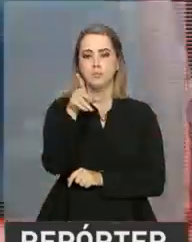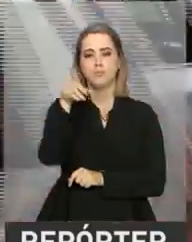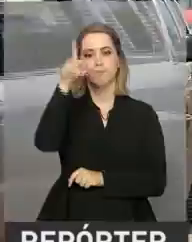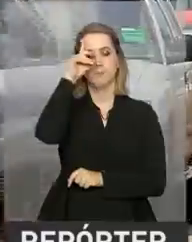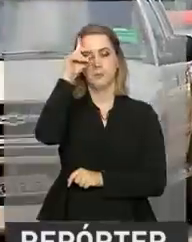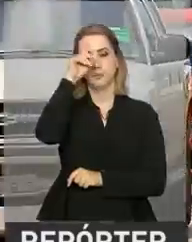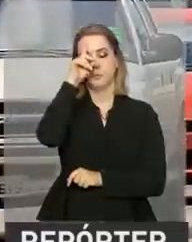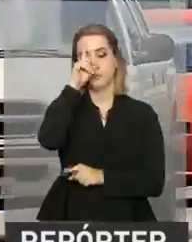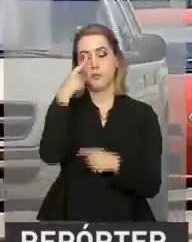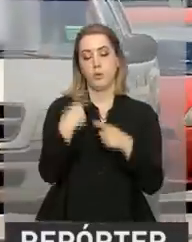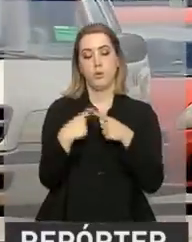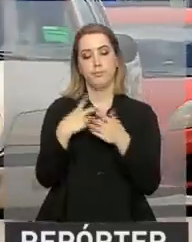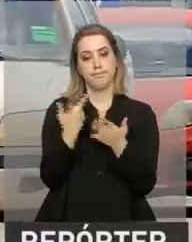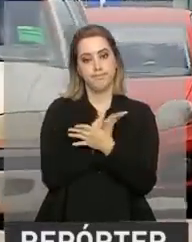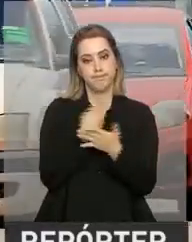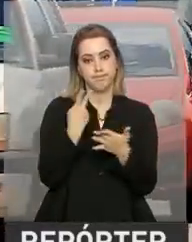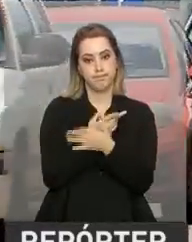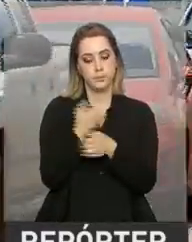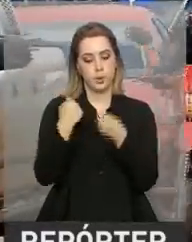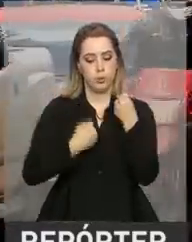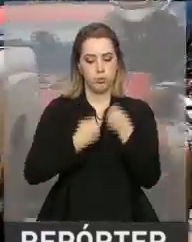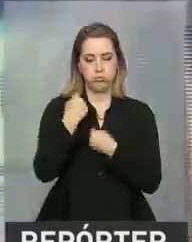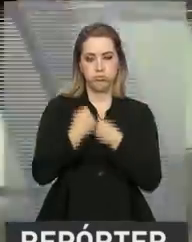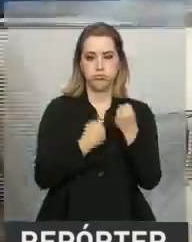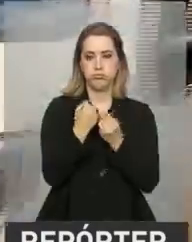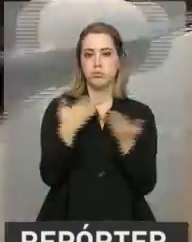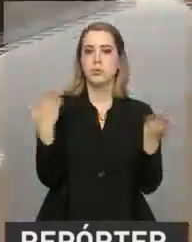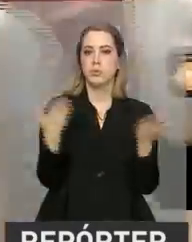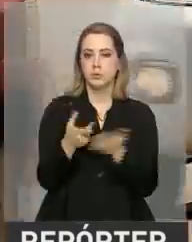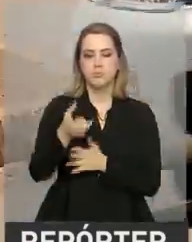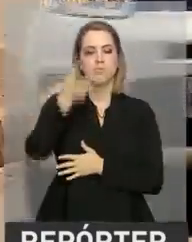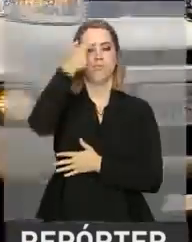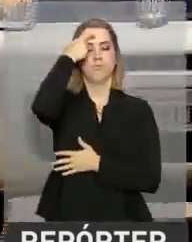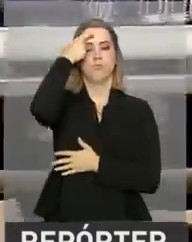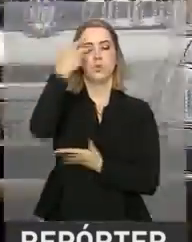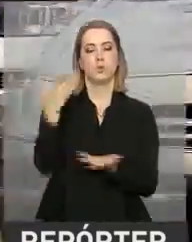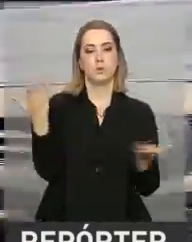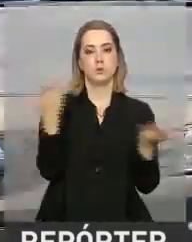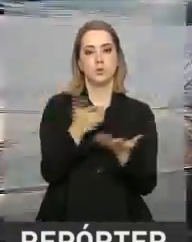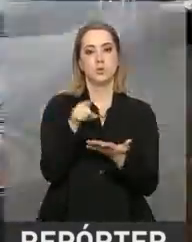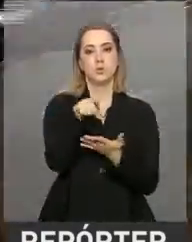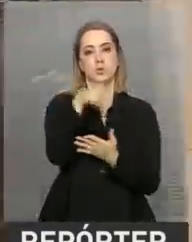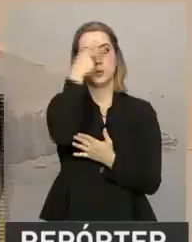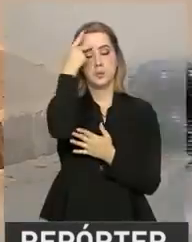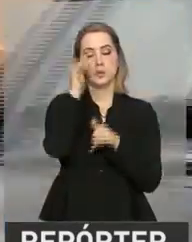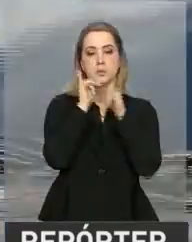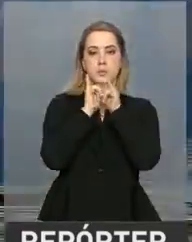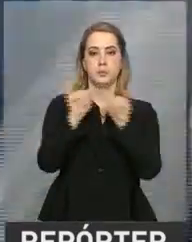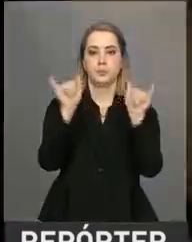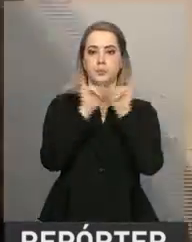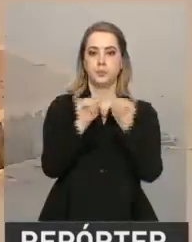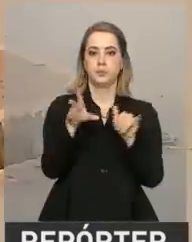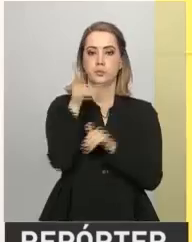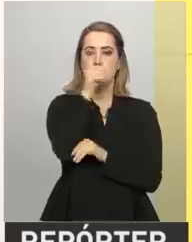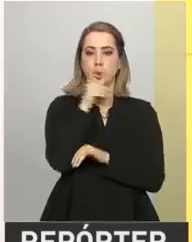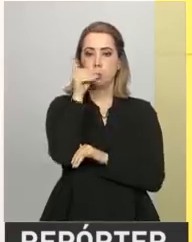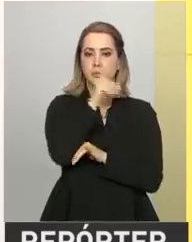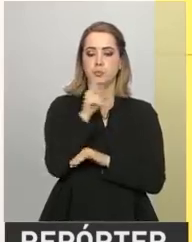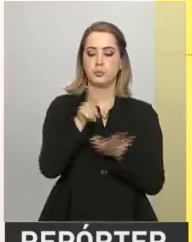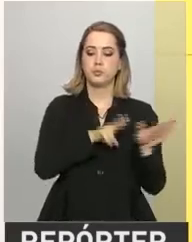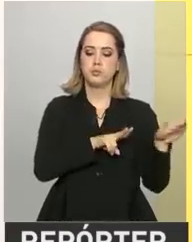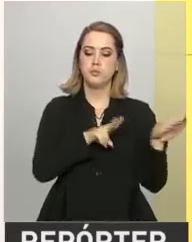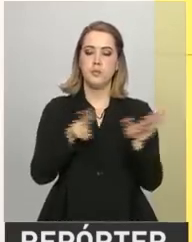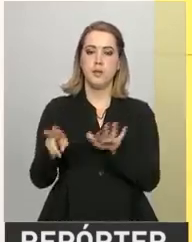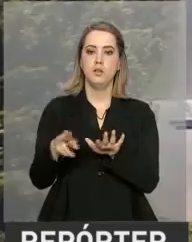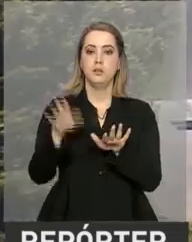imprudência no trânsito e é justamente para concientizar o cidadão que o governo federal lançou no último domingo a semana nacional